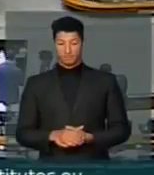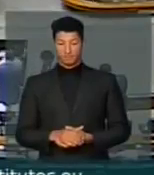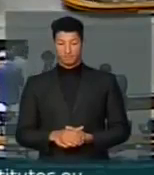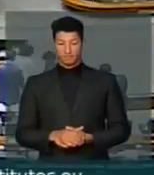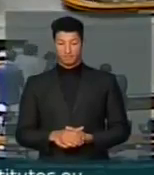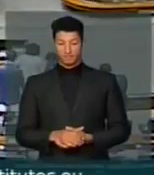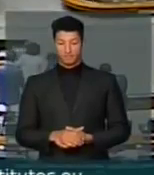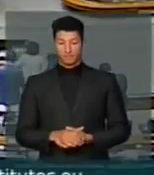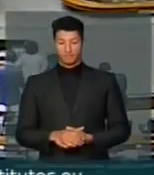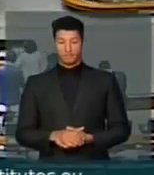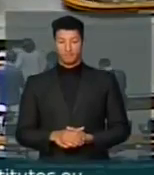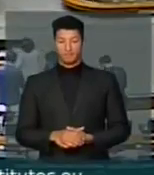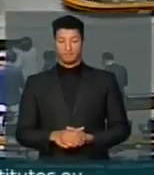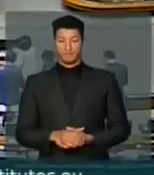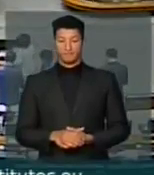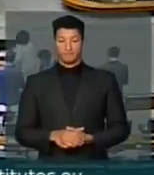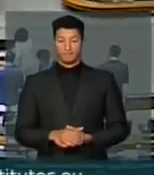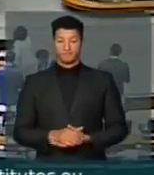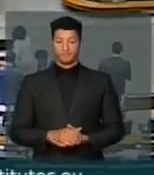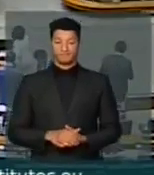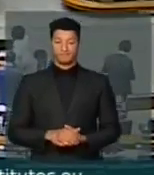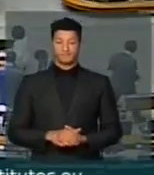PV, deputado Evandro Gussi.